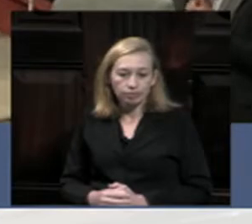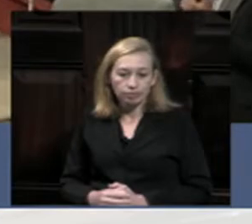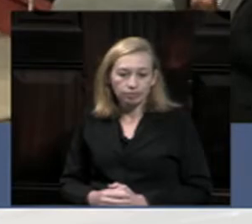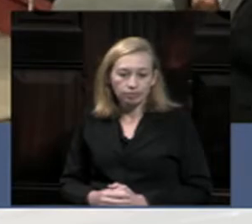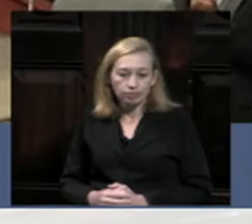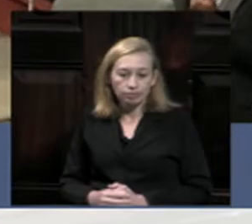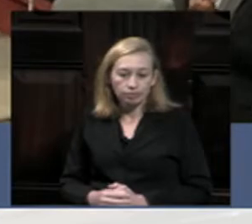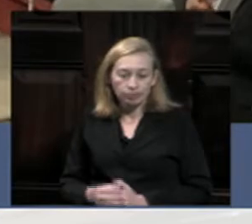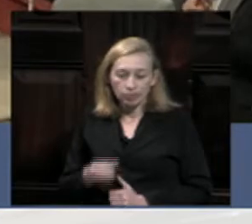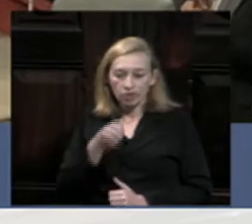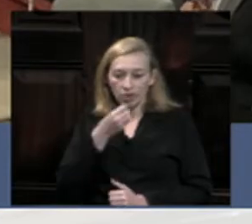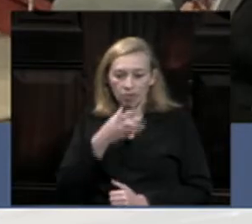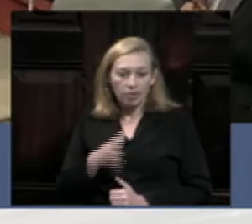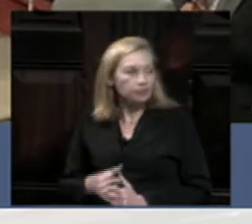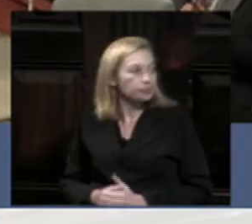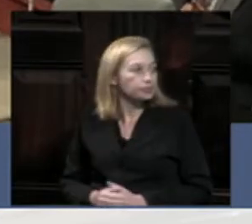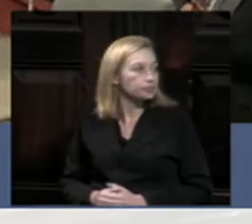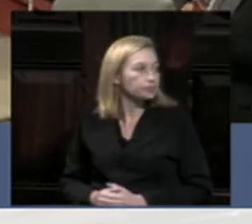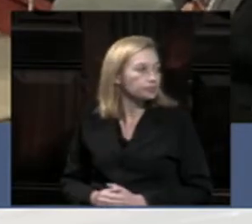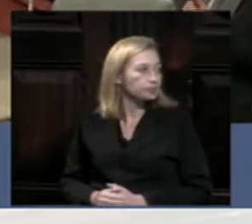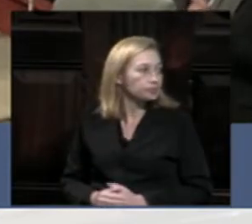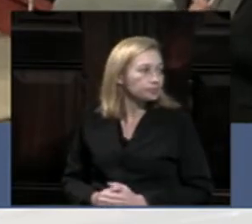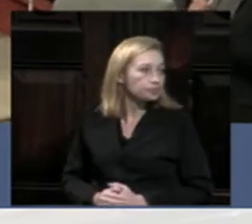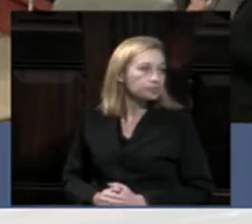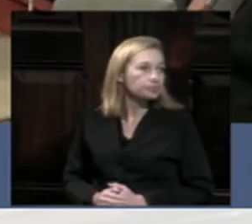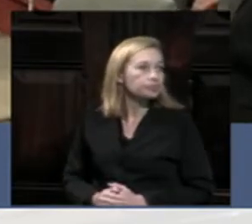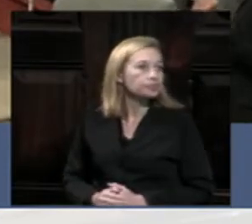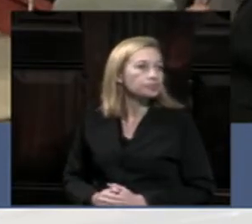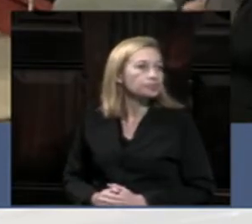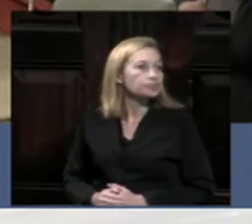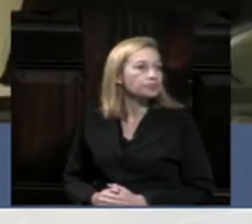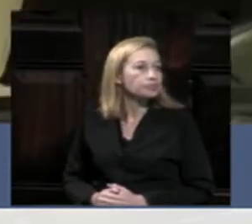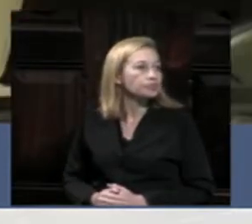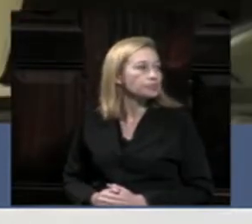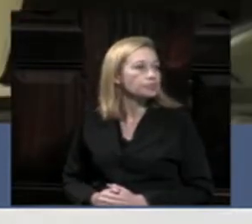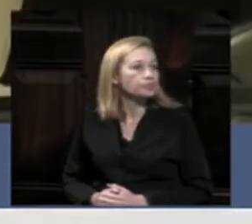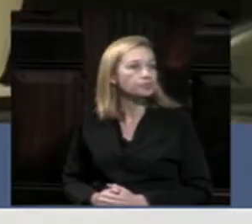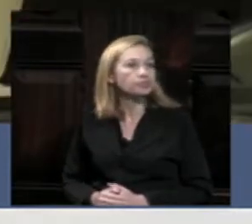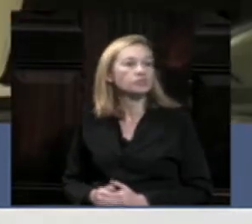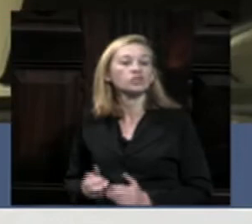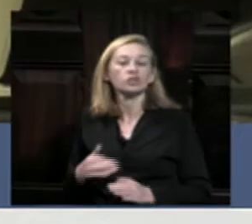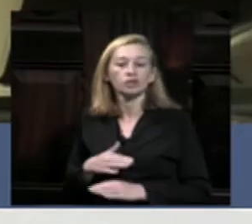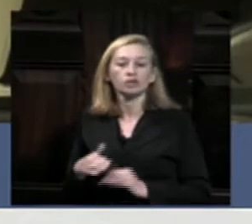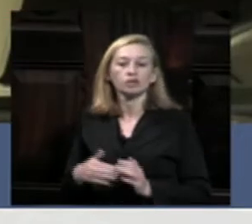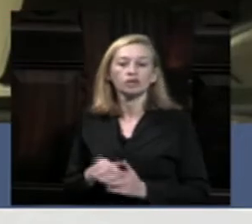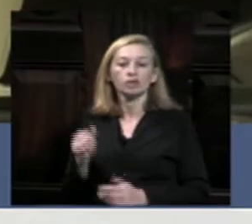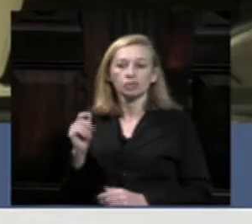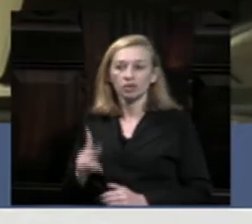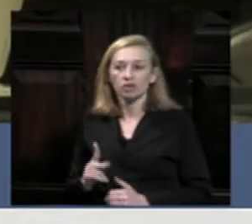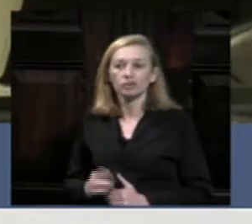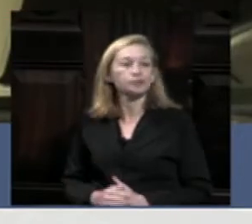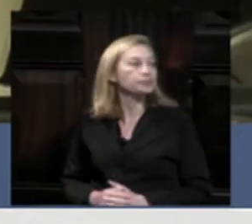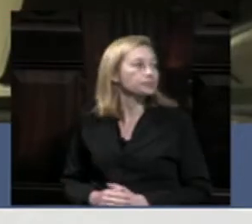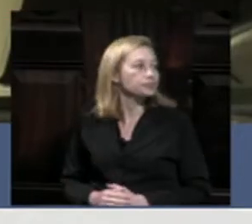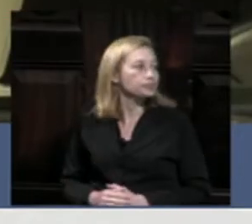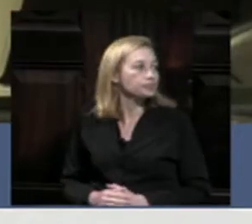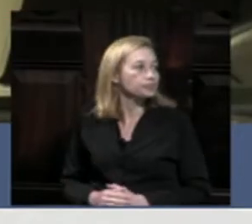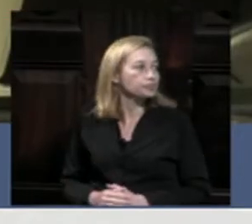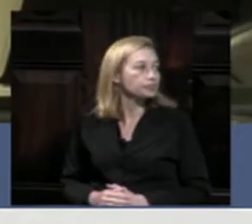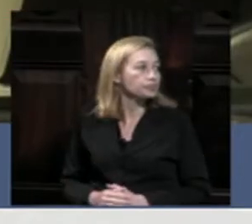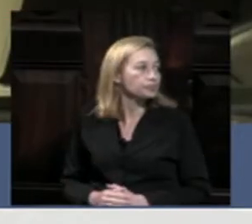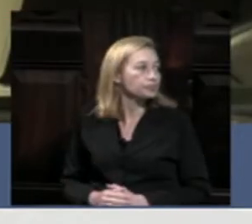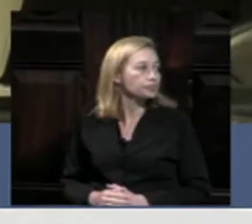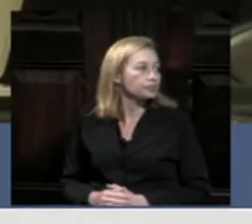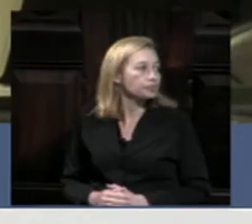Melhora o projeto. Senhores, então, votando o parecer da Comissão de Segurança Pública com emenda. Senhores que aprovam nesse comissão, aprovado.